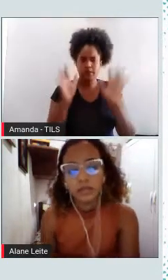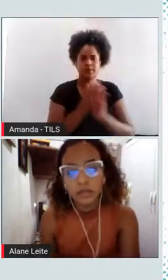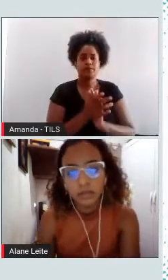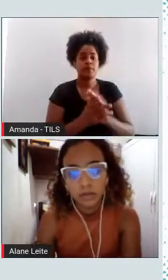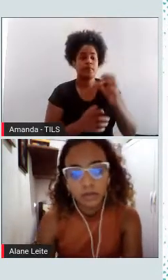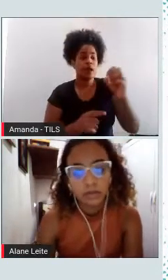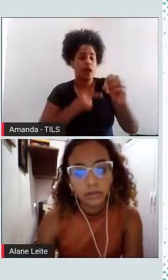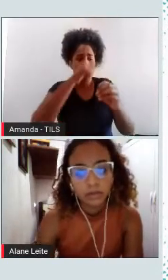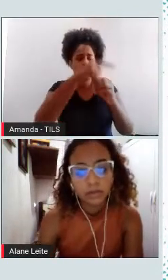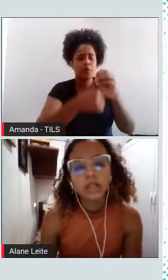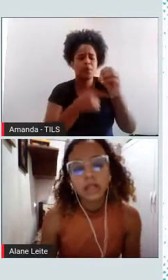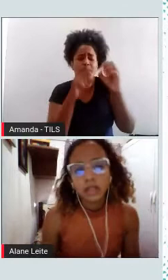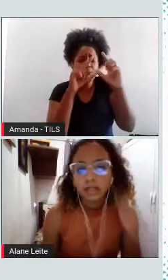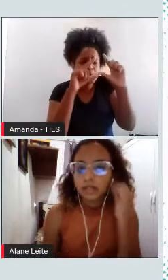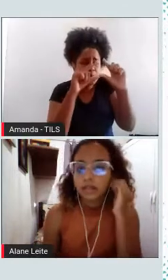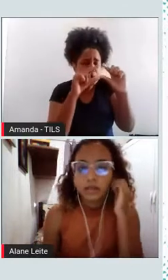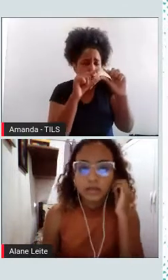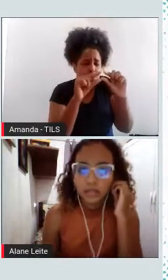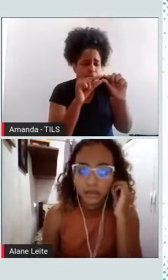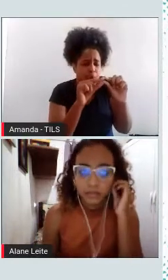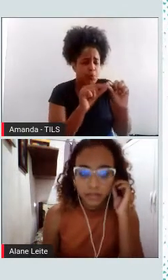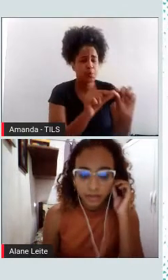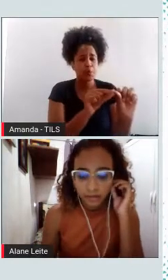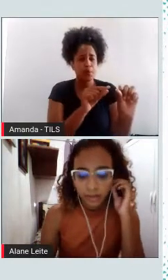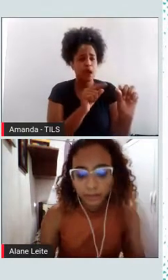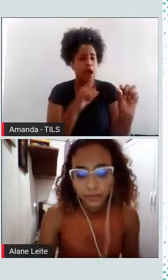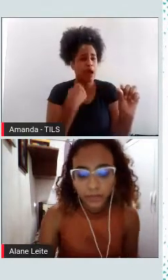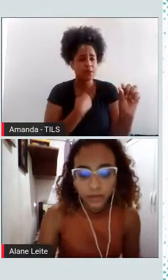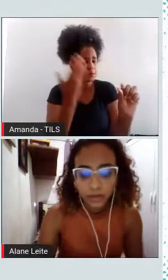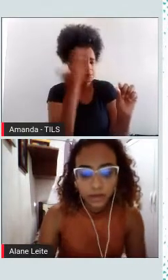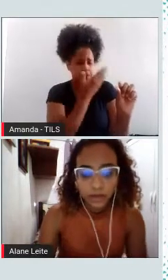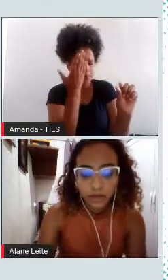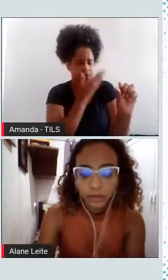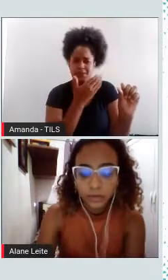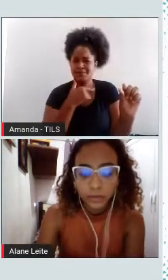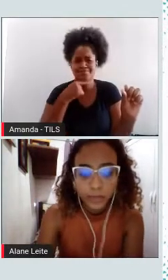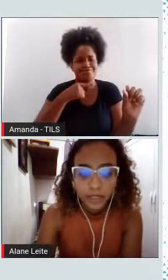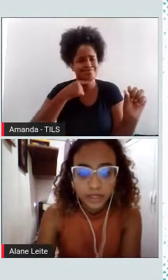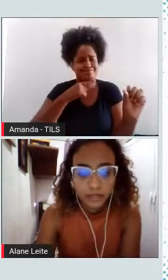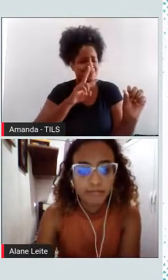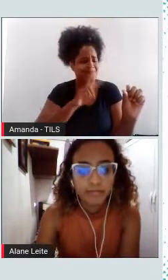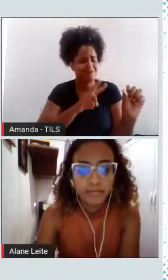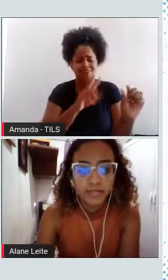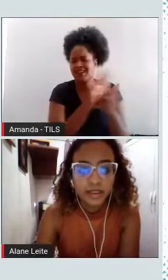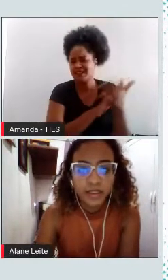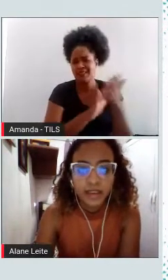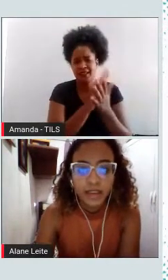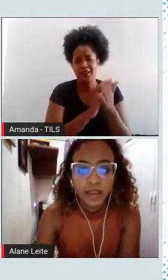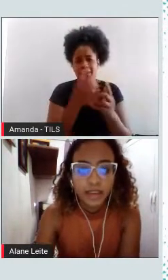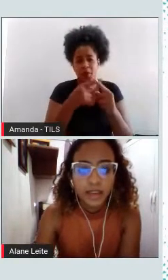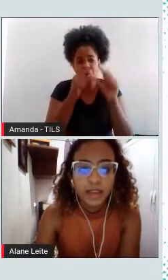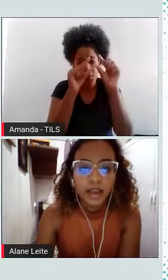vai ser invisível, olho nu, e a gente não consegue observar. Ele é muito pequenininho.